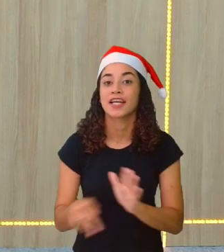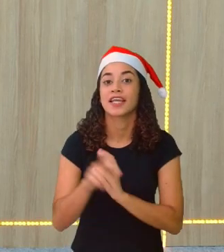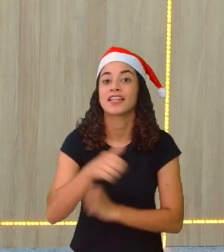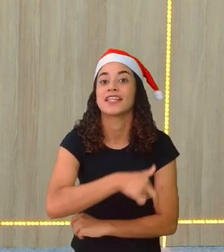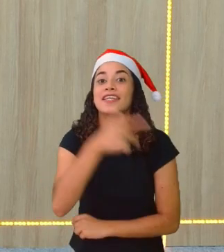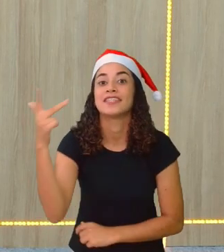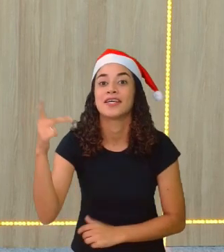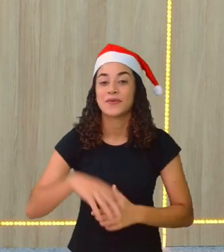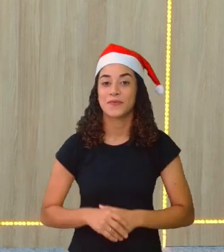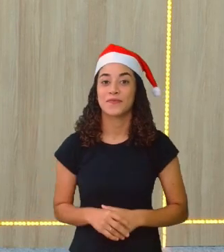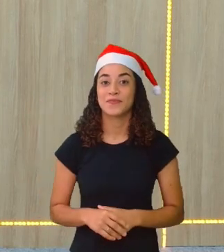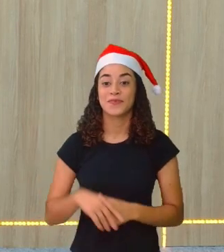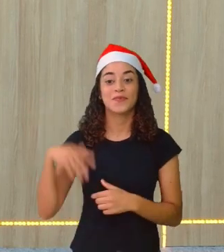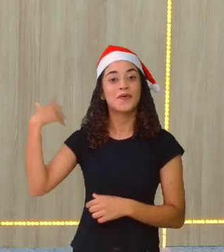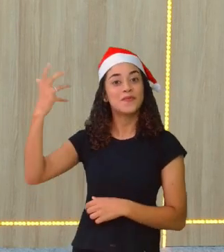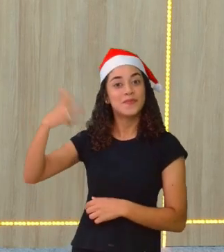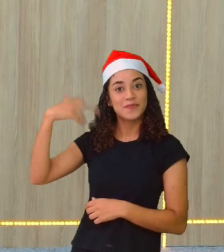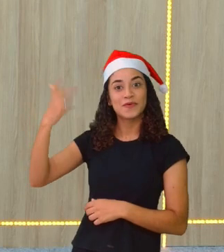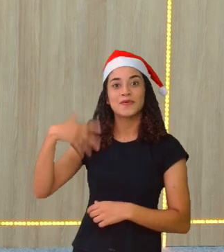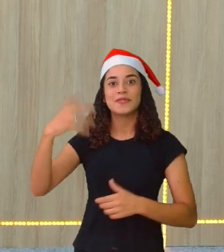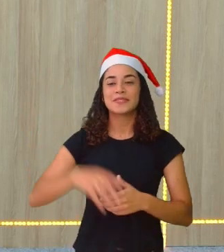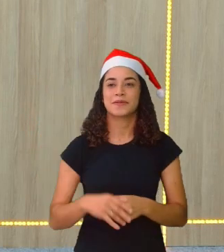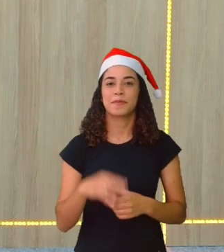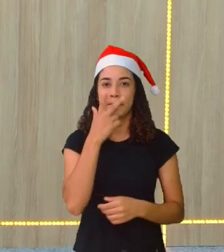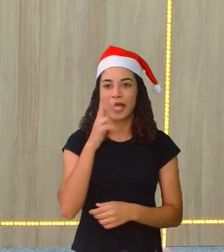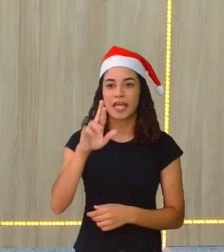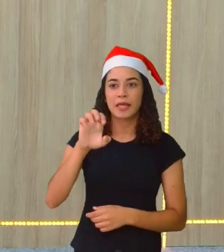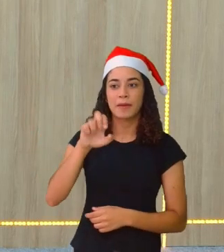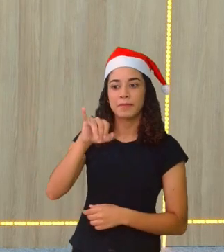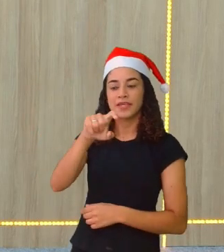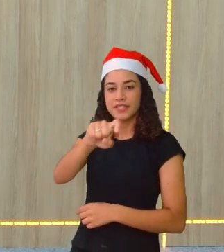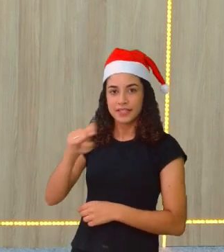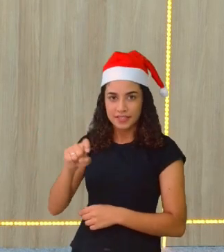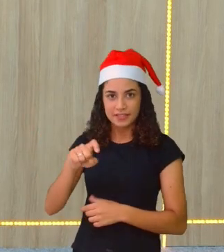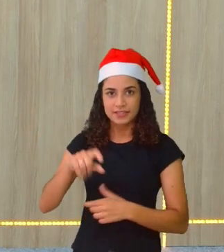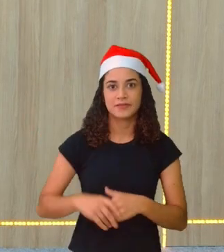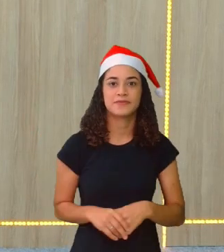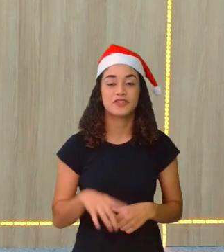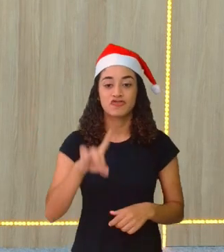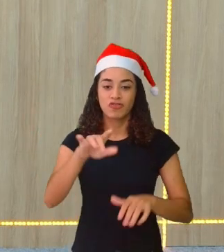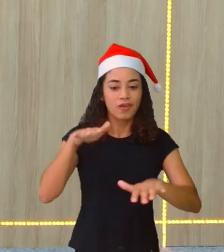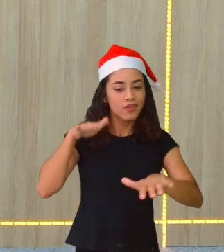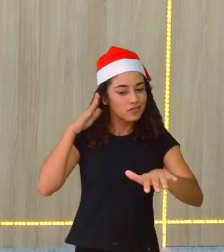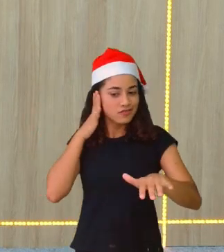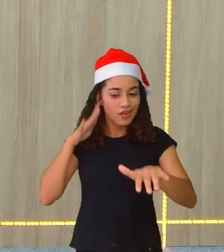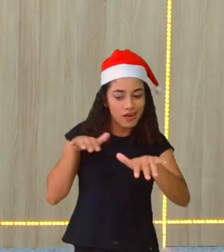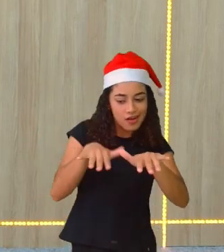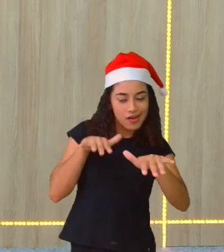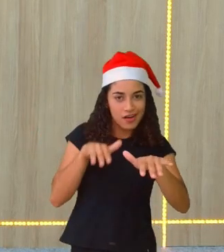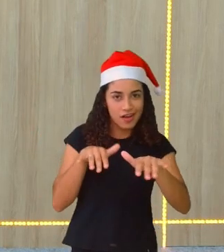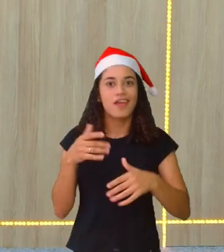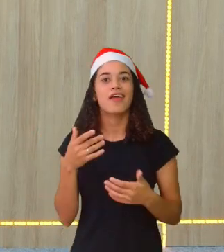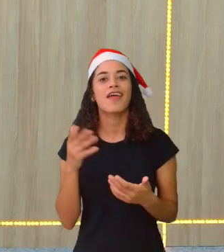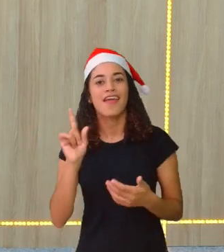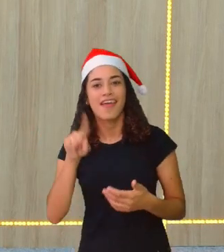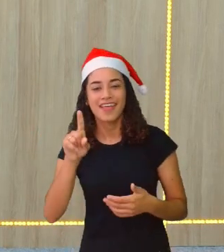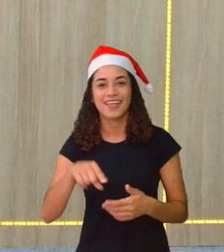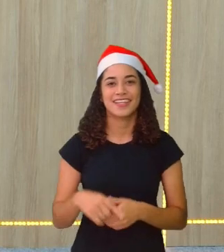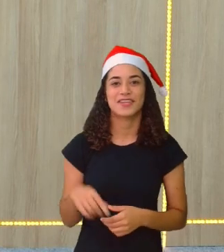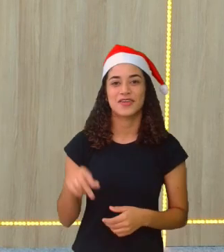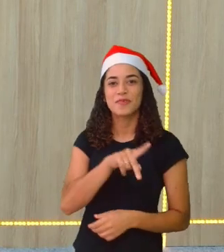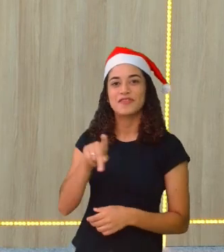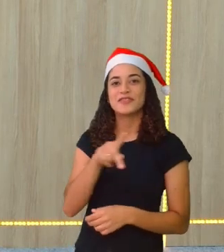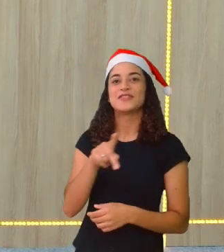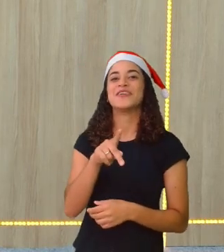Natal aí, com essa música, versão remix ali, ó, como DJ, além de tudo como DJ,